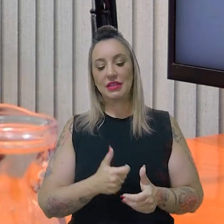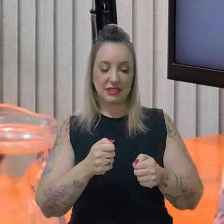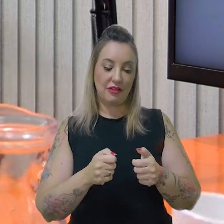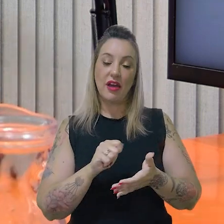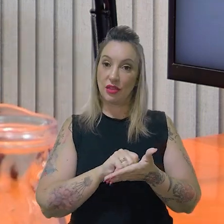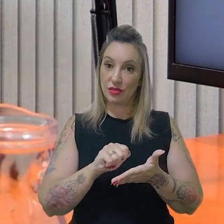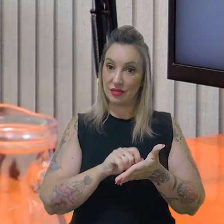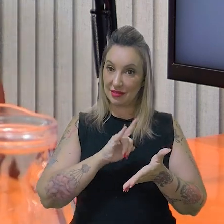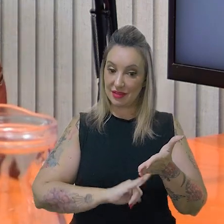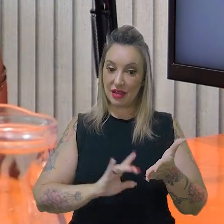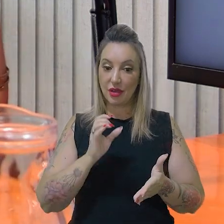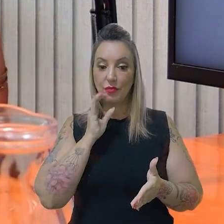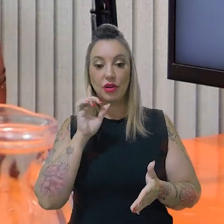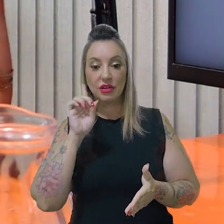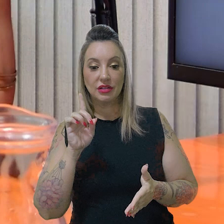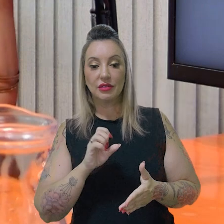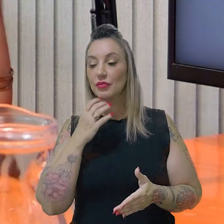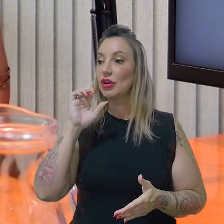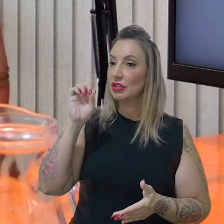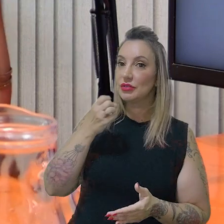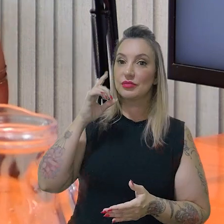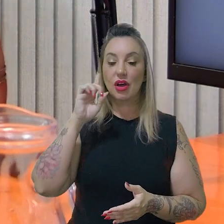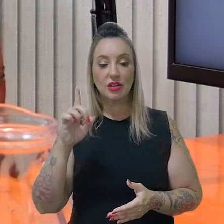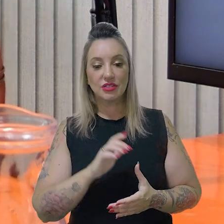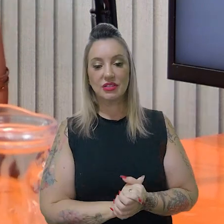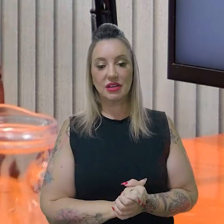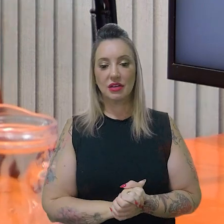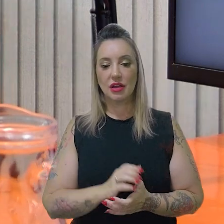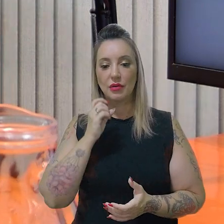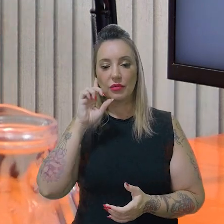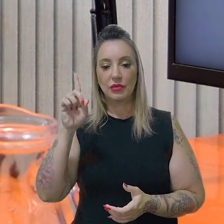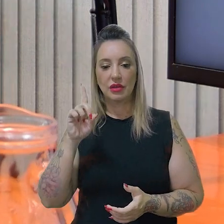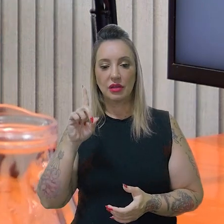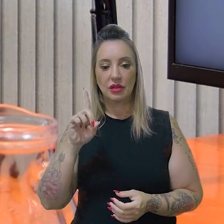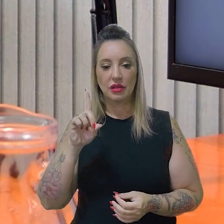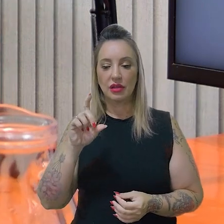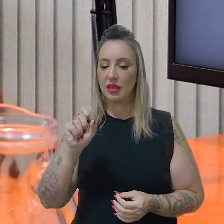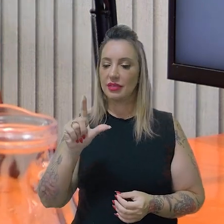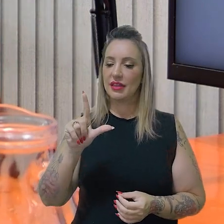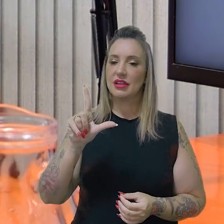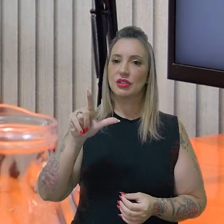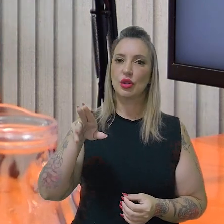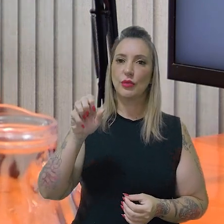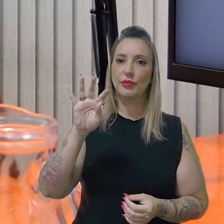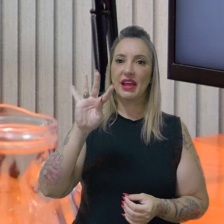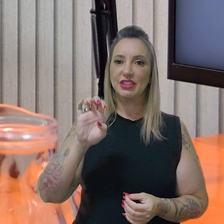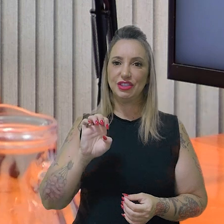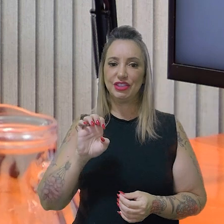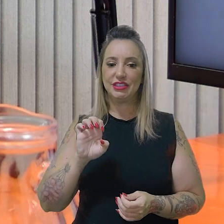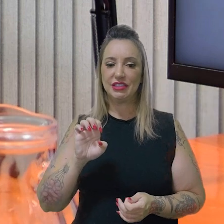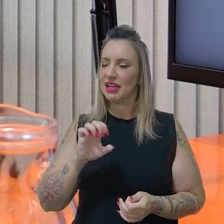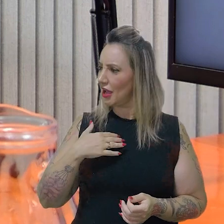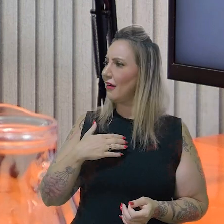texto bom dia bom dia bom dia bom dia eu o dia deslumbrante Uhum aí eu